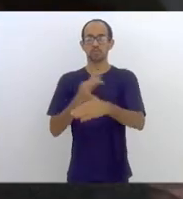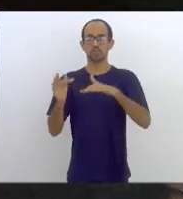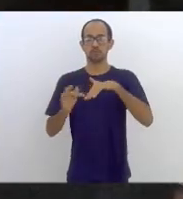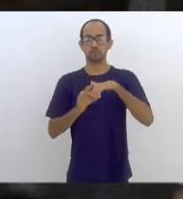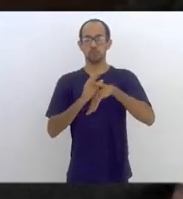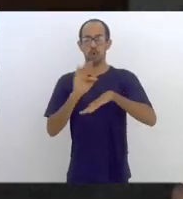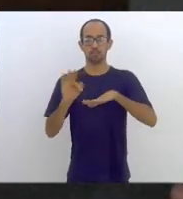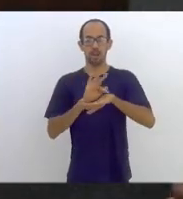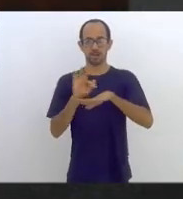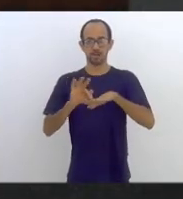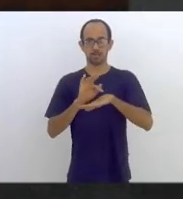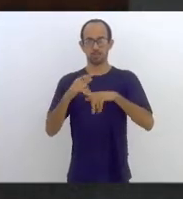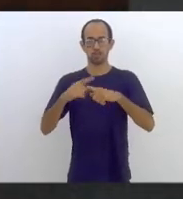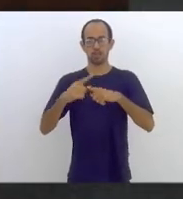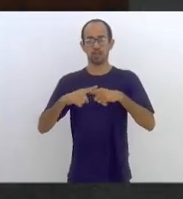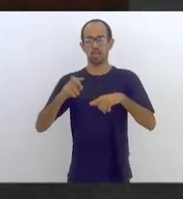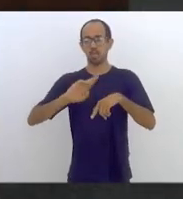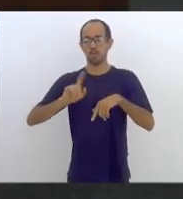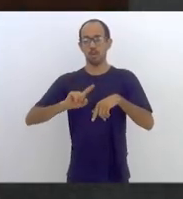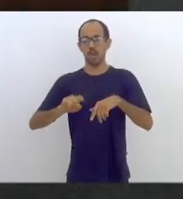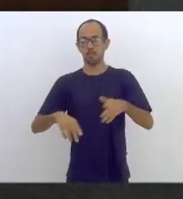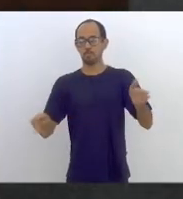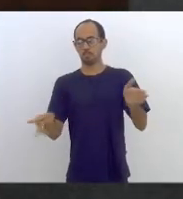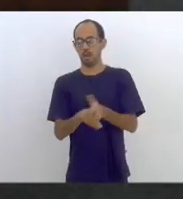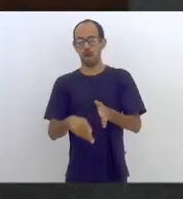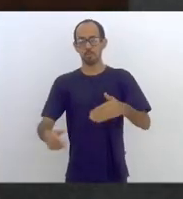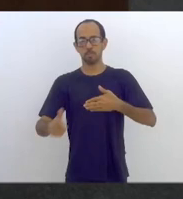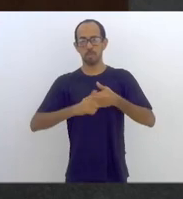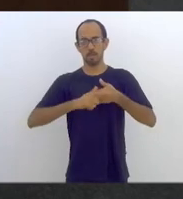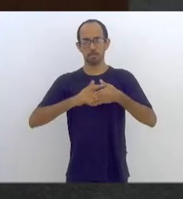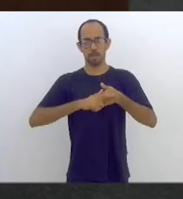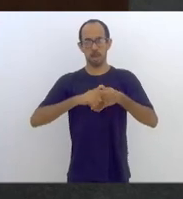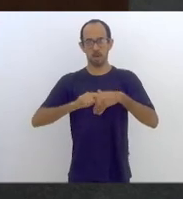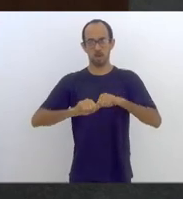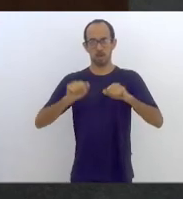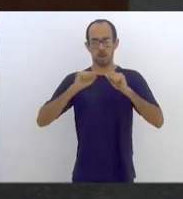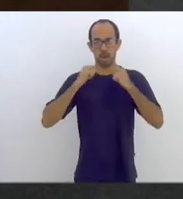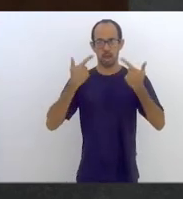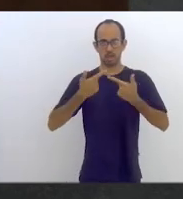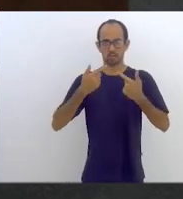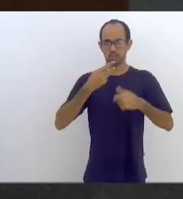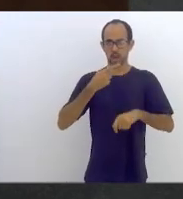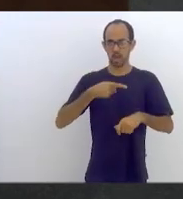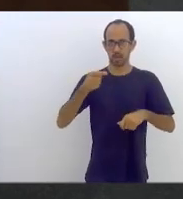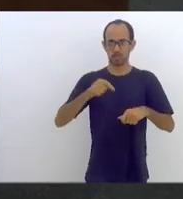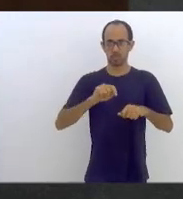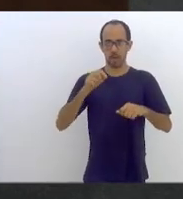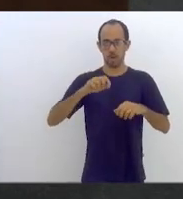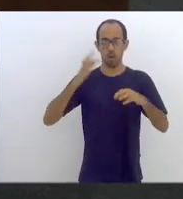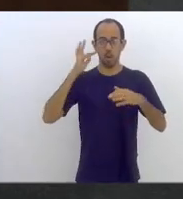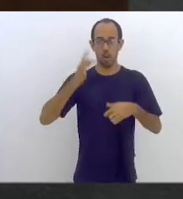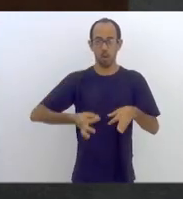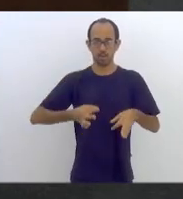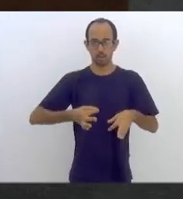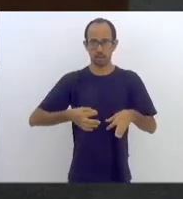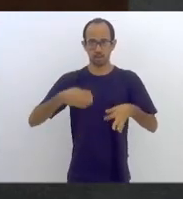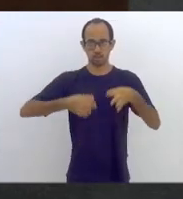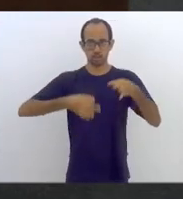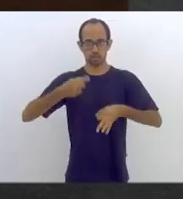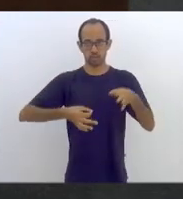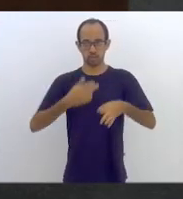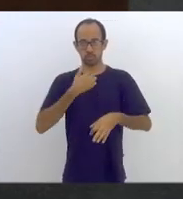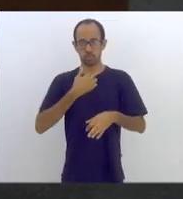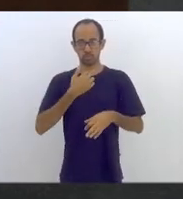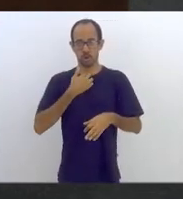cabe ao parlamento é dizer que uma ordem judicial não pode ser cumprida sem a autorização